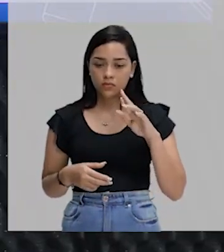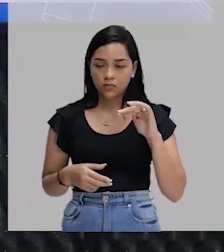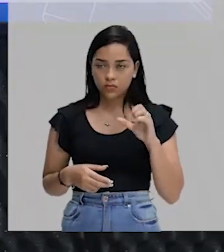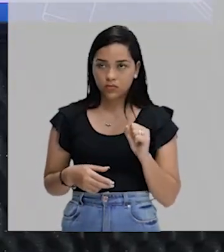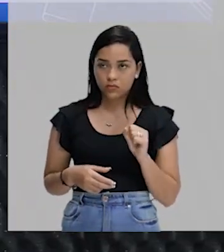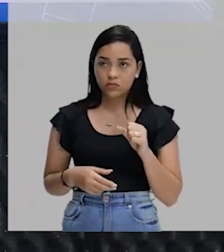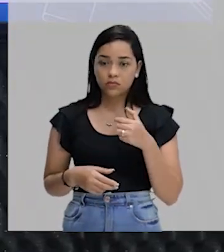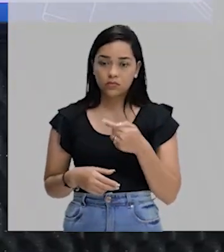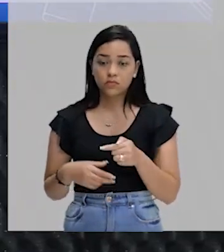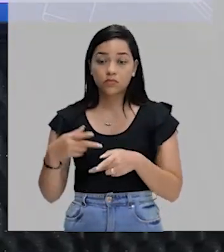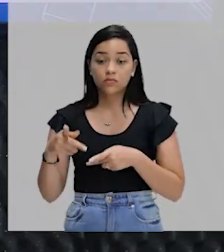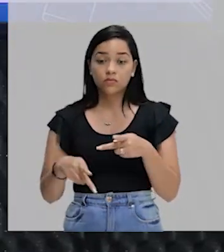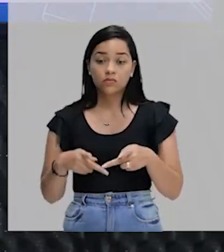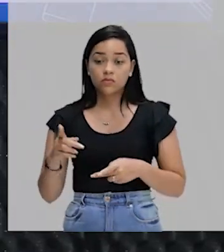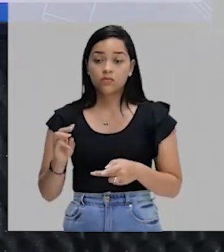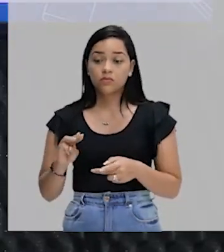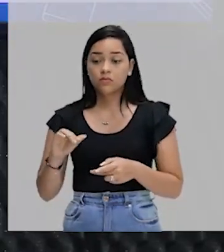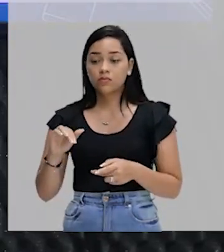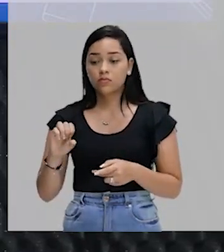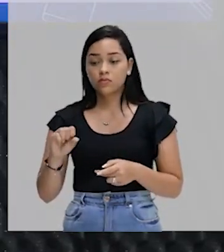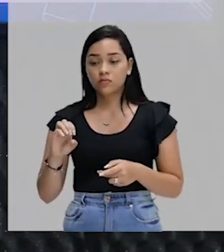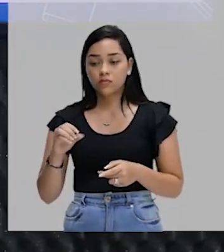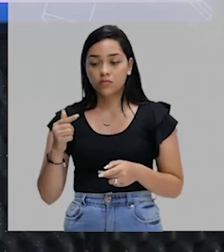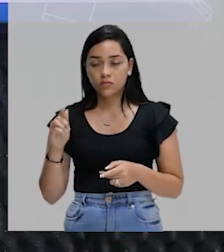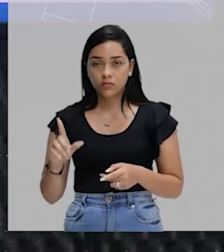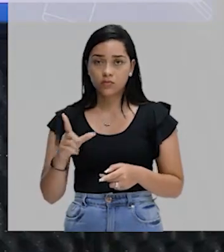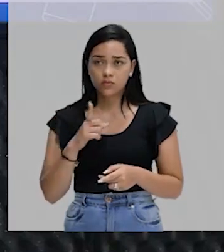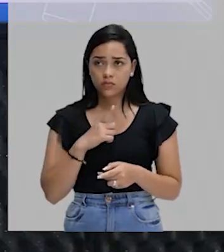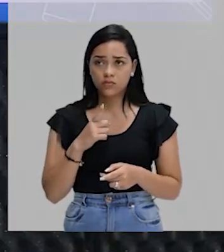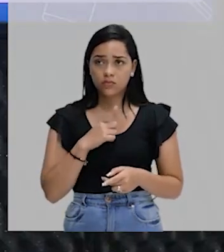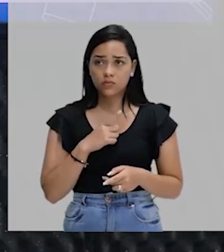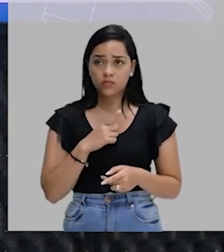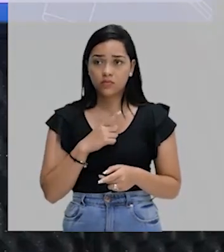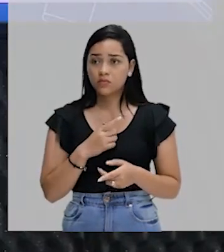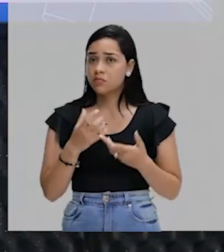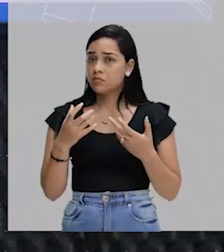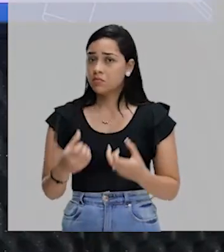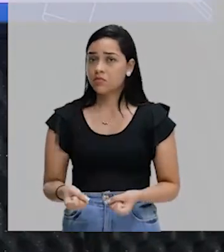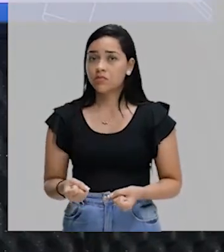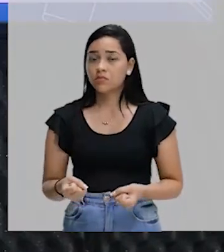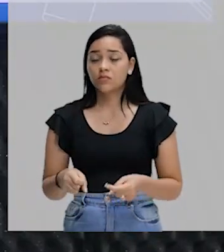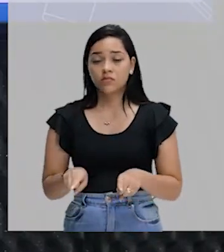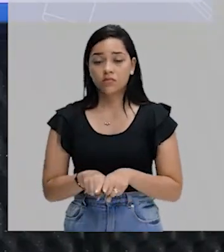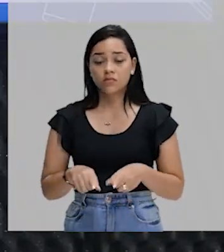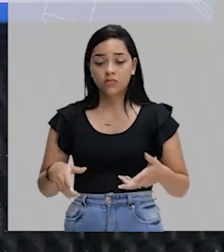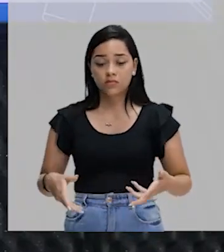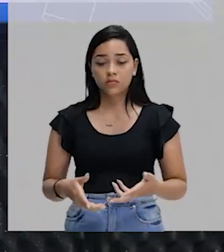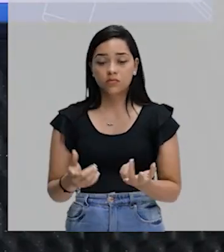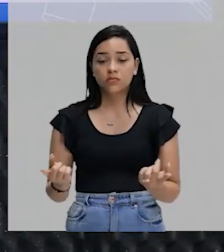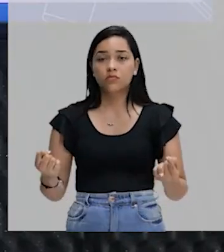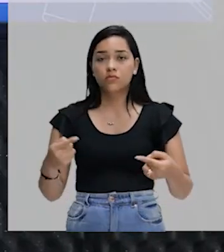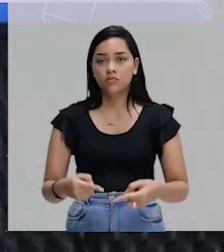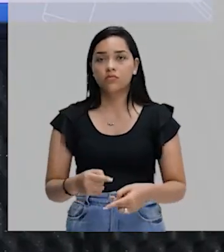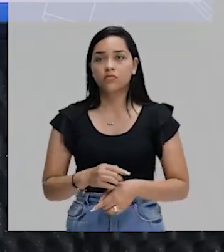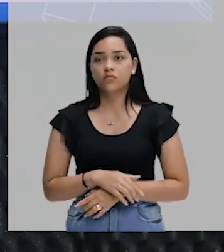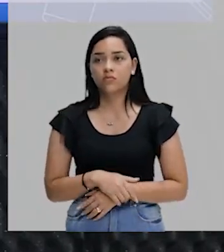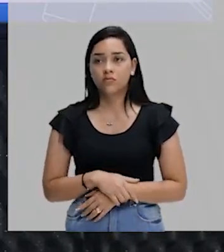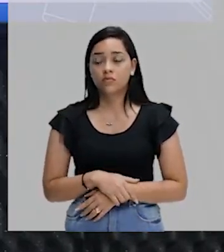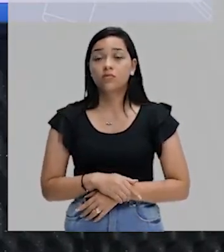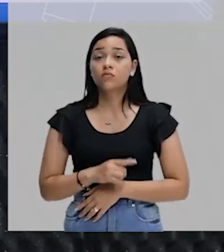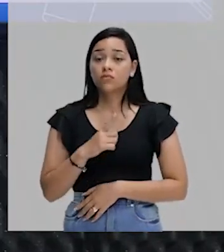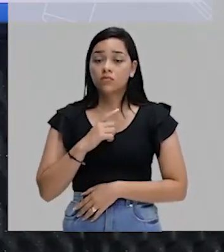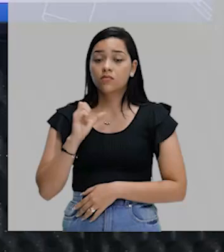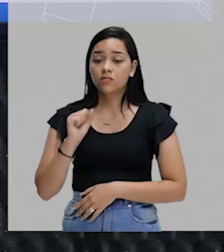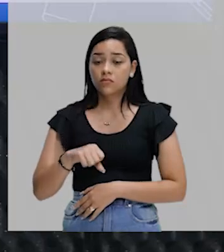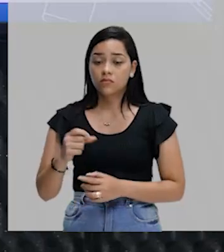dos Sete Povos das Missões por parte do Tratado de Madrid. Eles não aceitam e eles reagem. Há uma